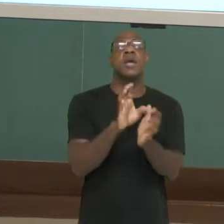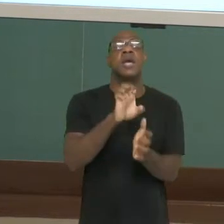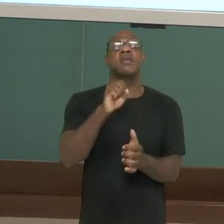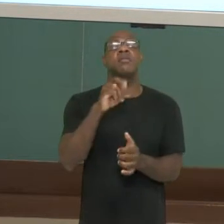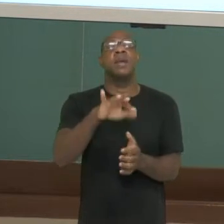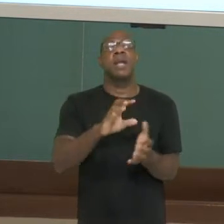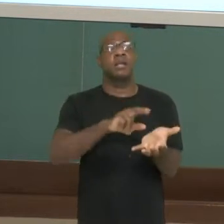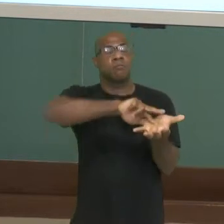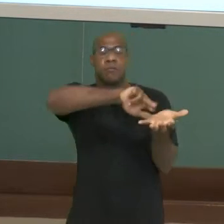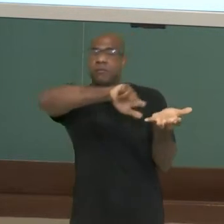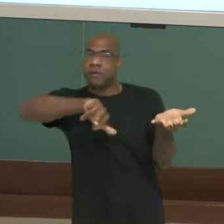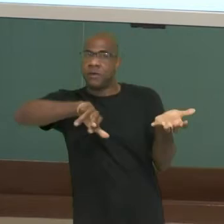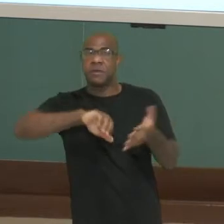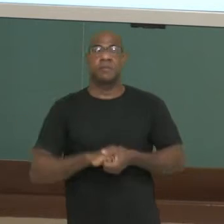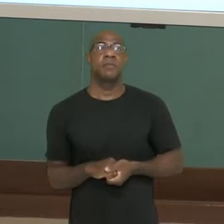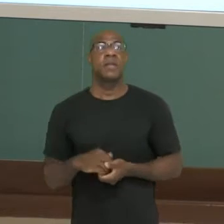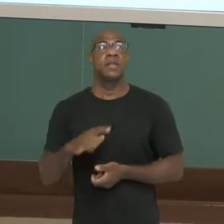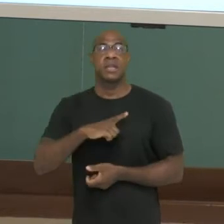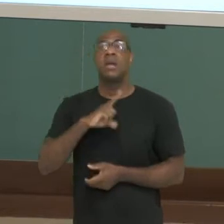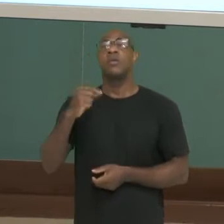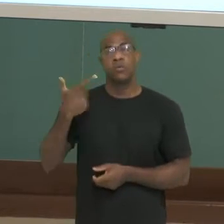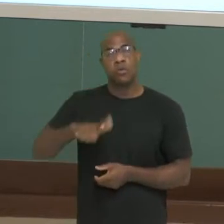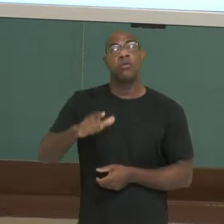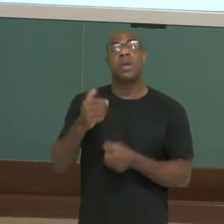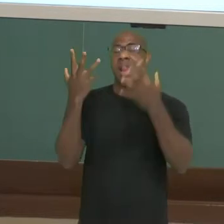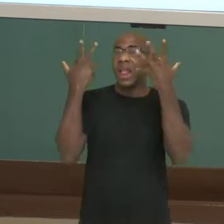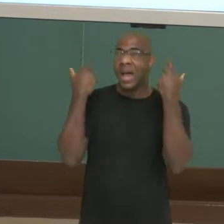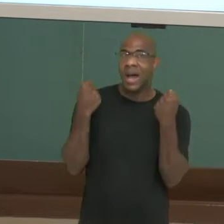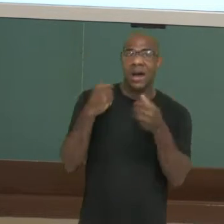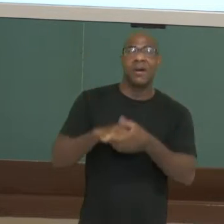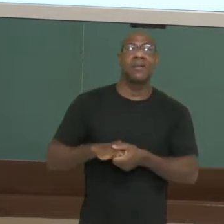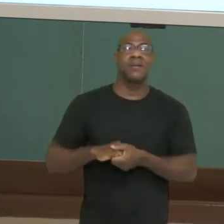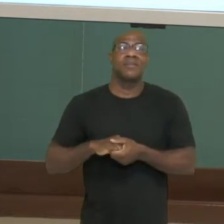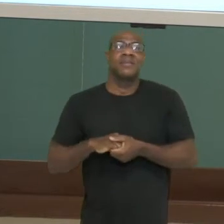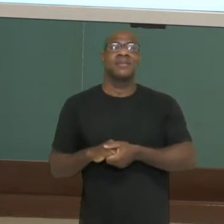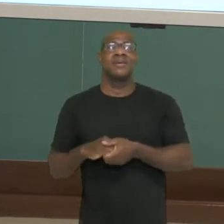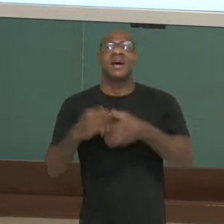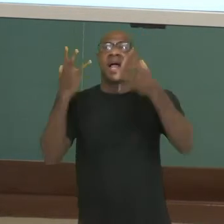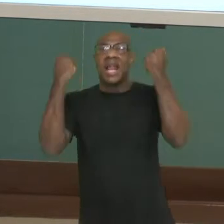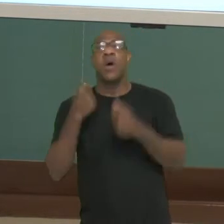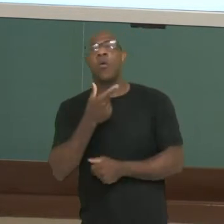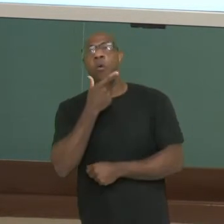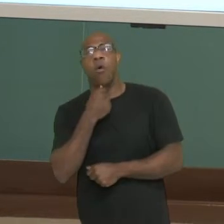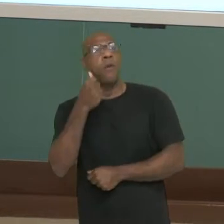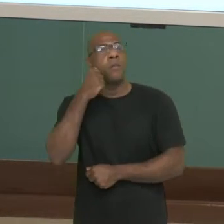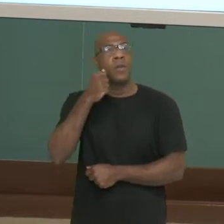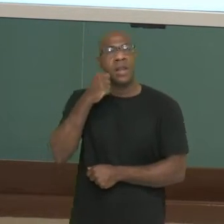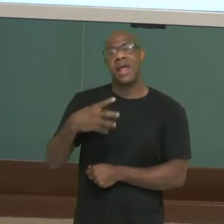aqui a gente tem novamente o leão com a leoa, os seus filhotes.